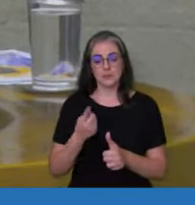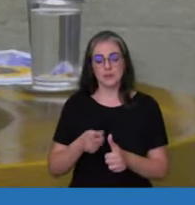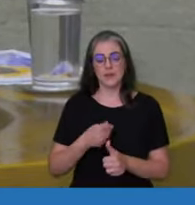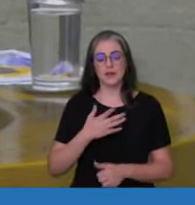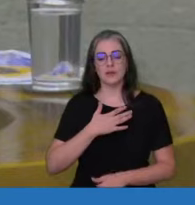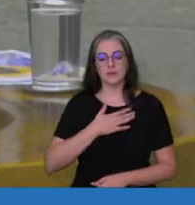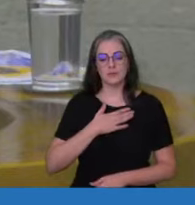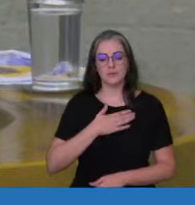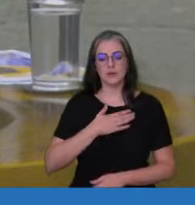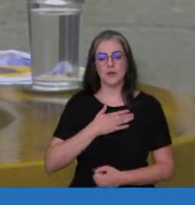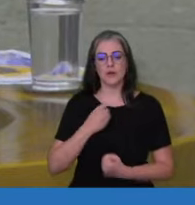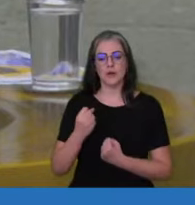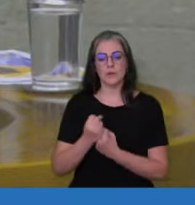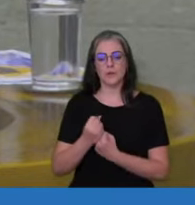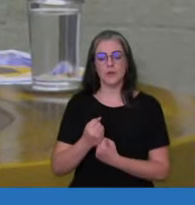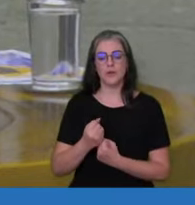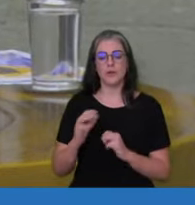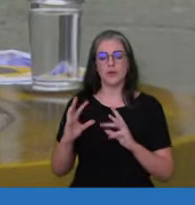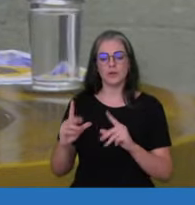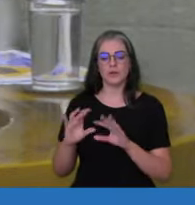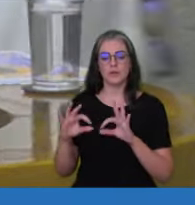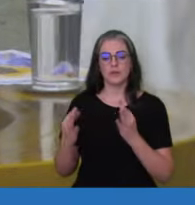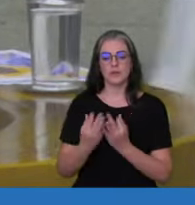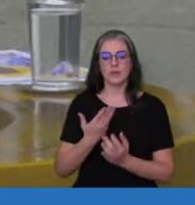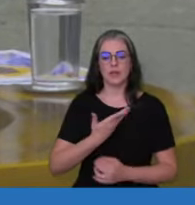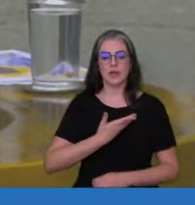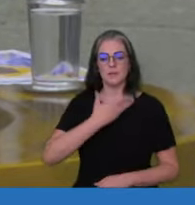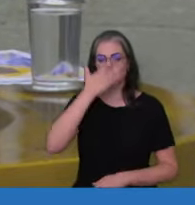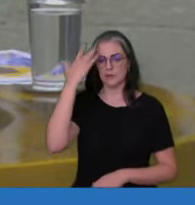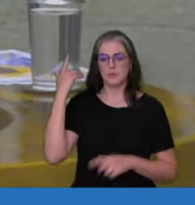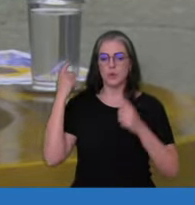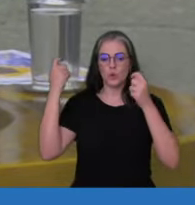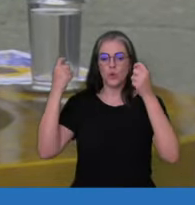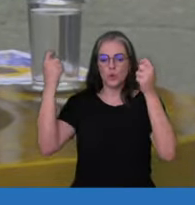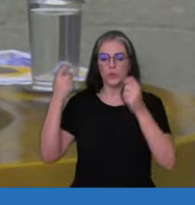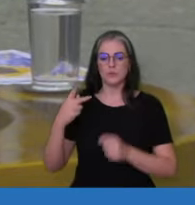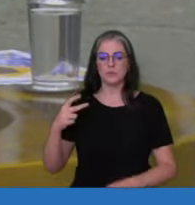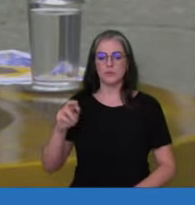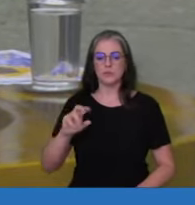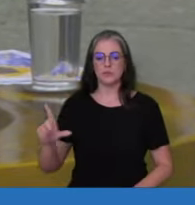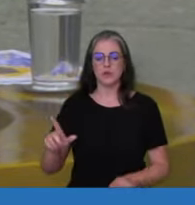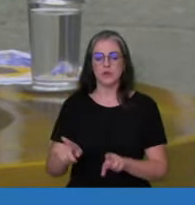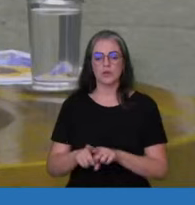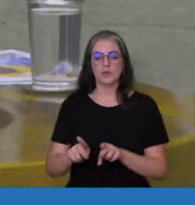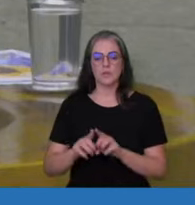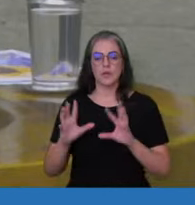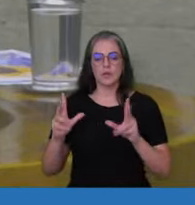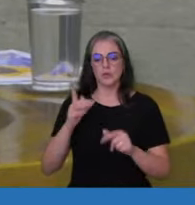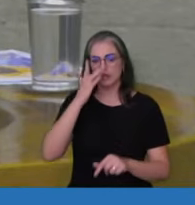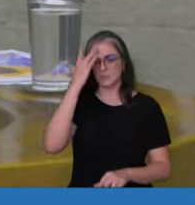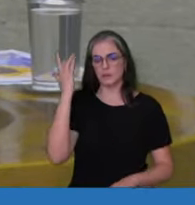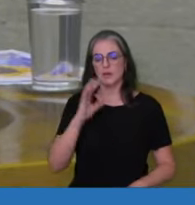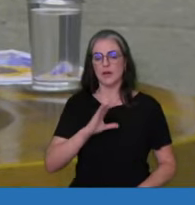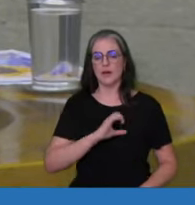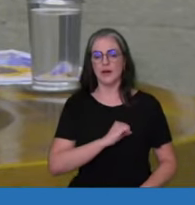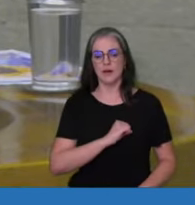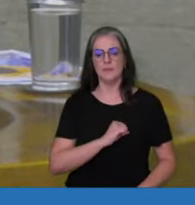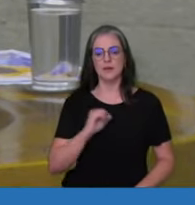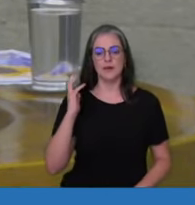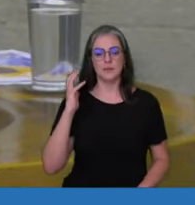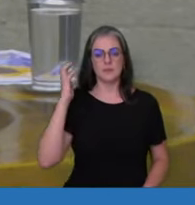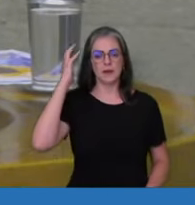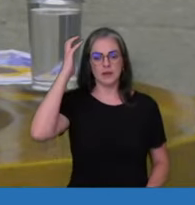família, amigos e a toda a militância do PSOL e a todos que amam